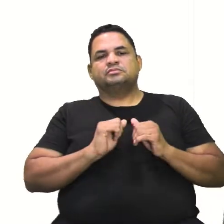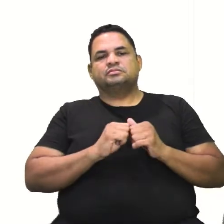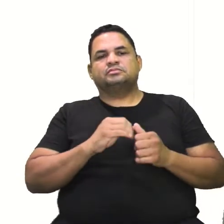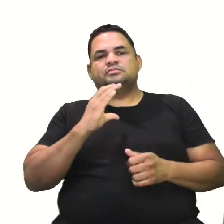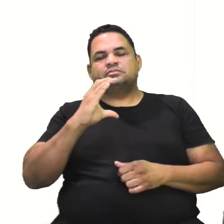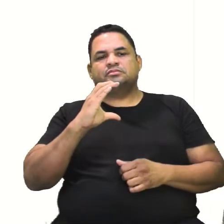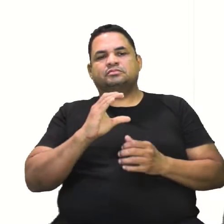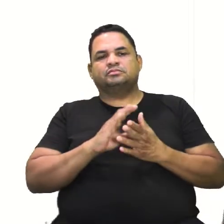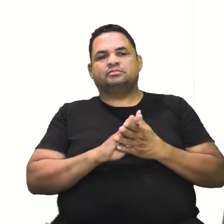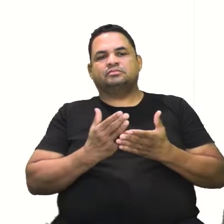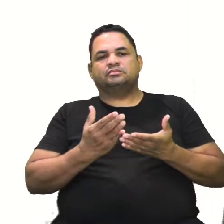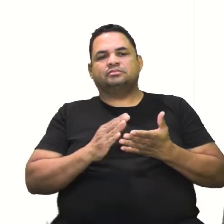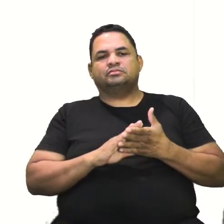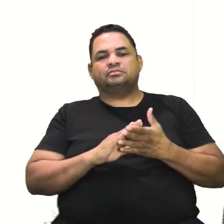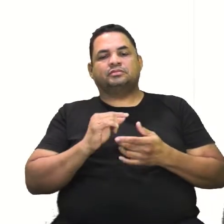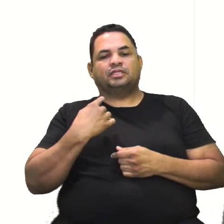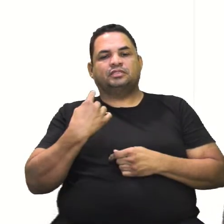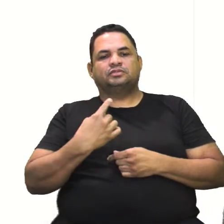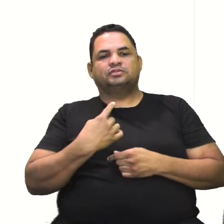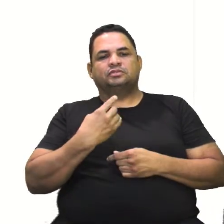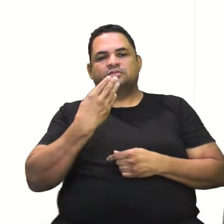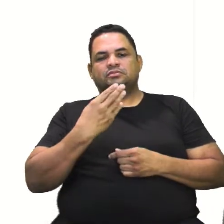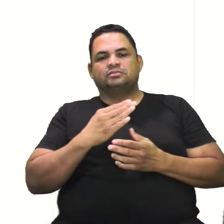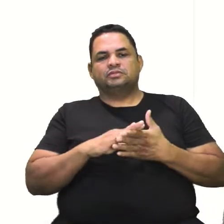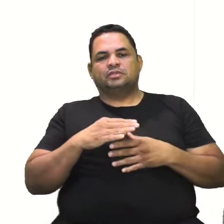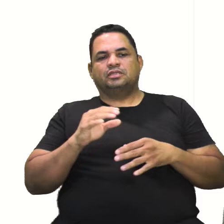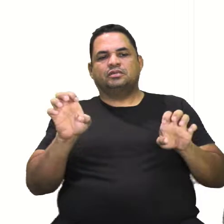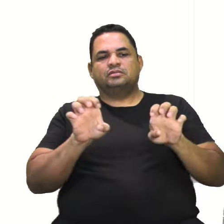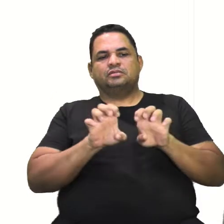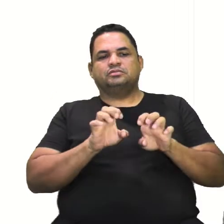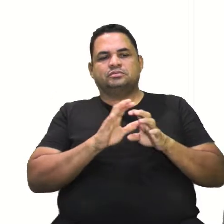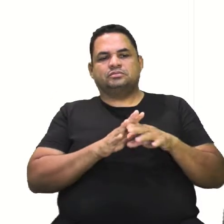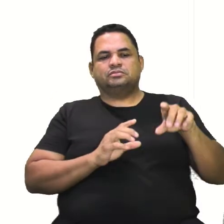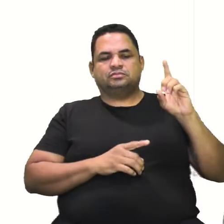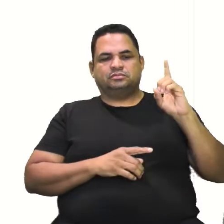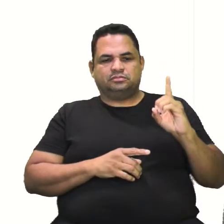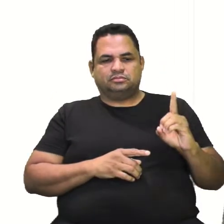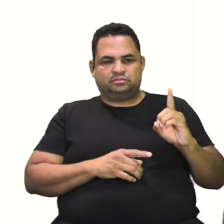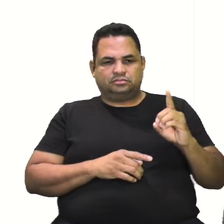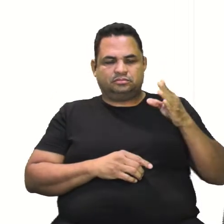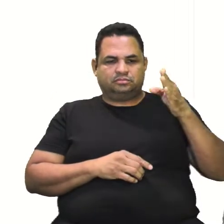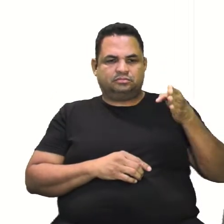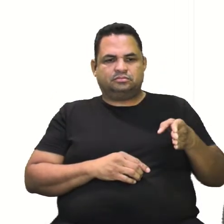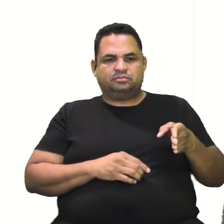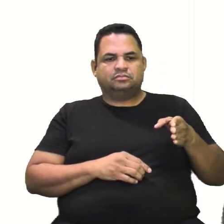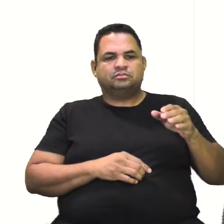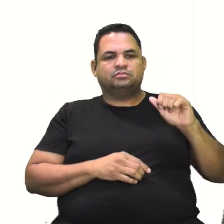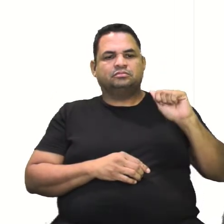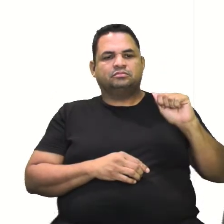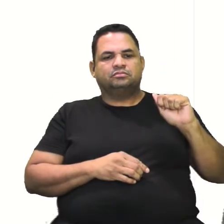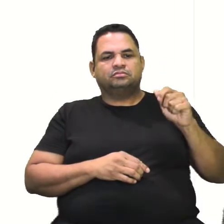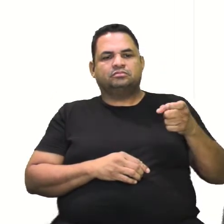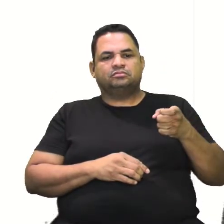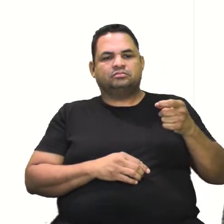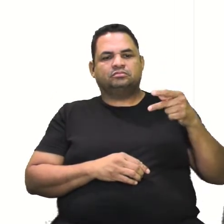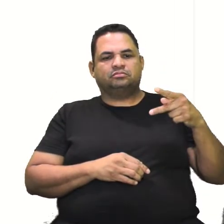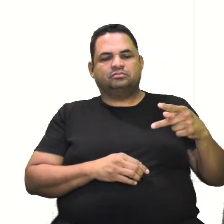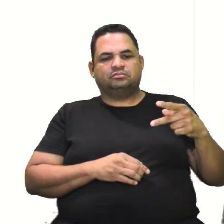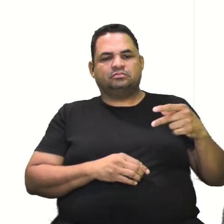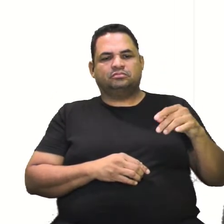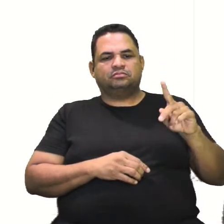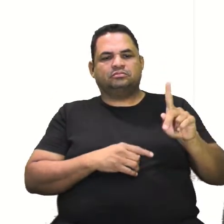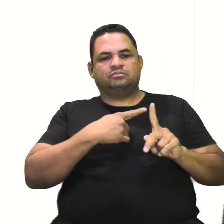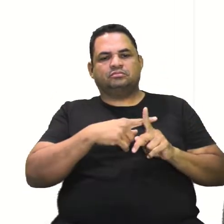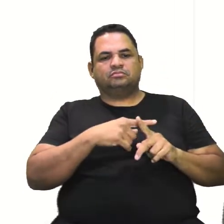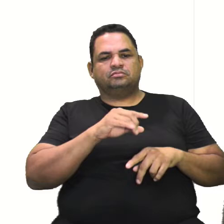acompanha o Y e o C é quem está sozinho. Vamos de equação? Distância vai ser igual ao módulo de AX do